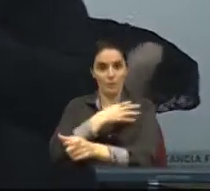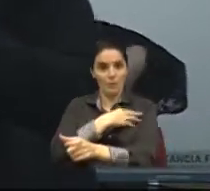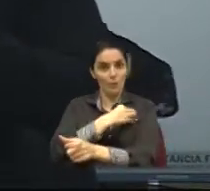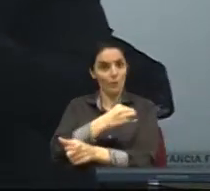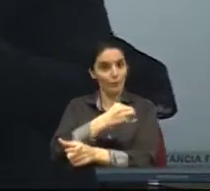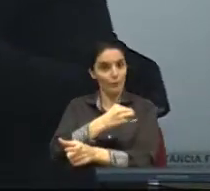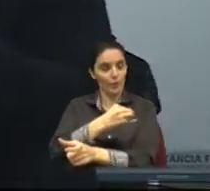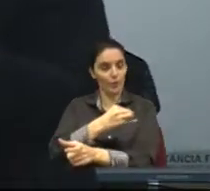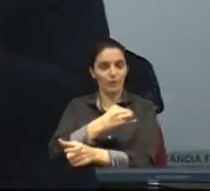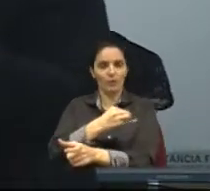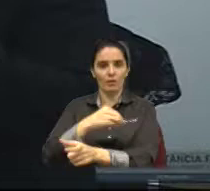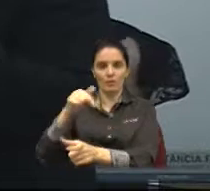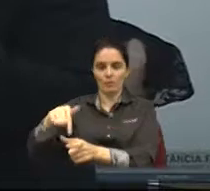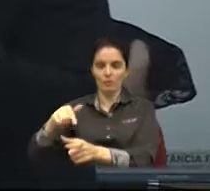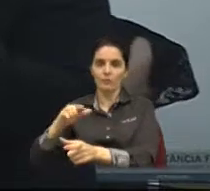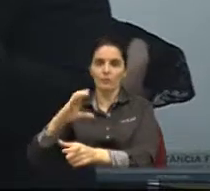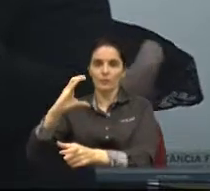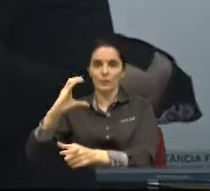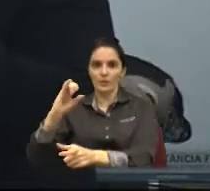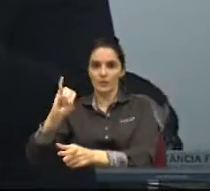Filho,